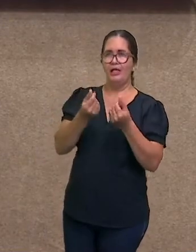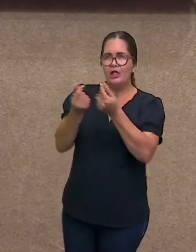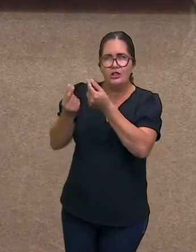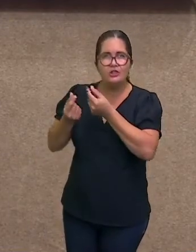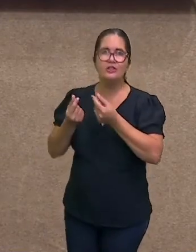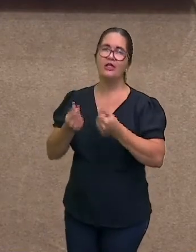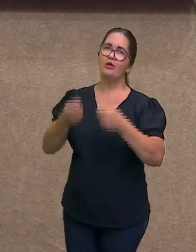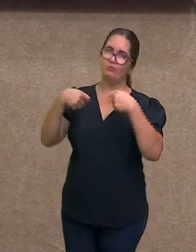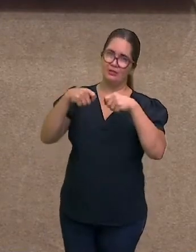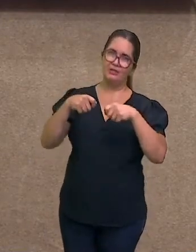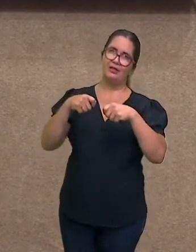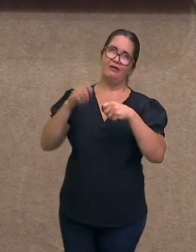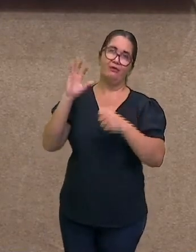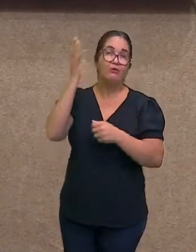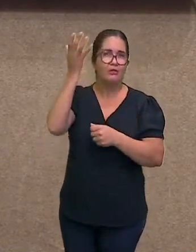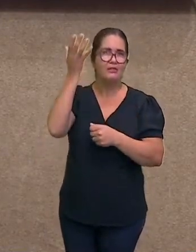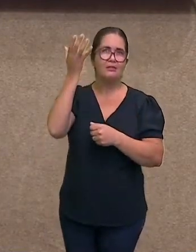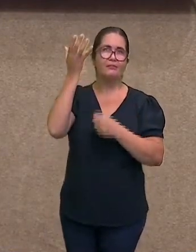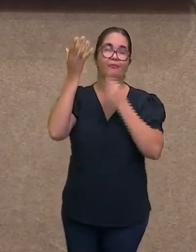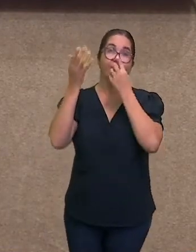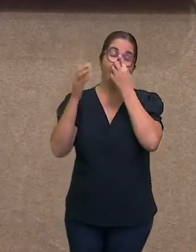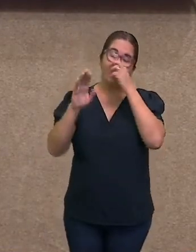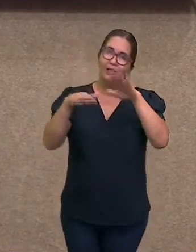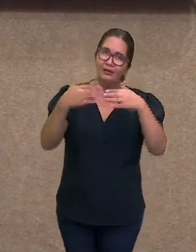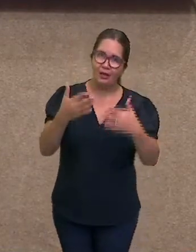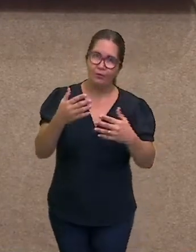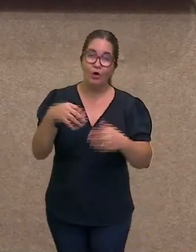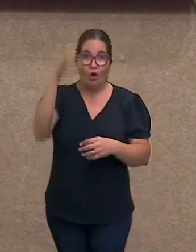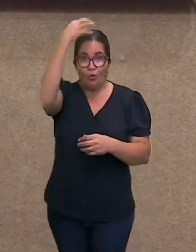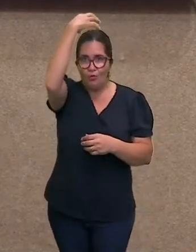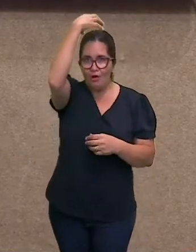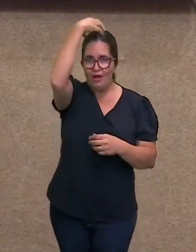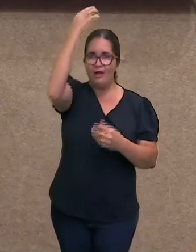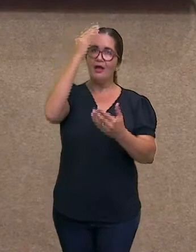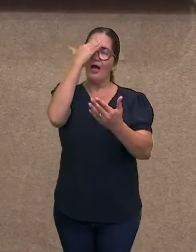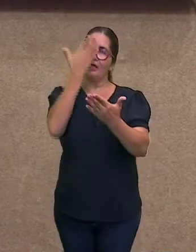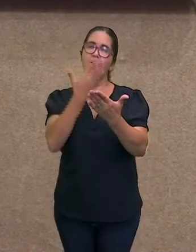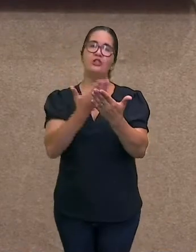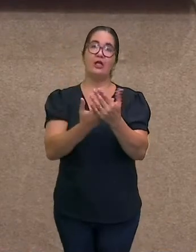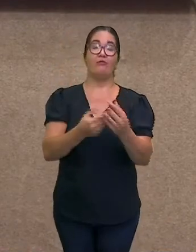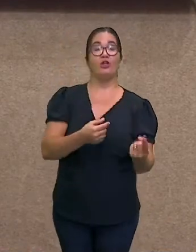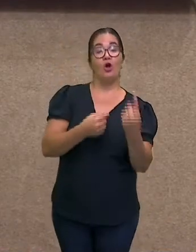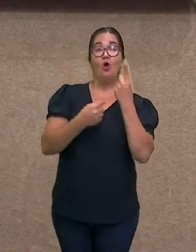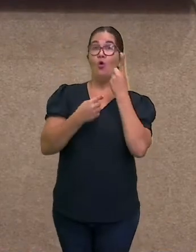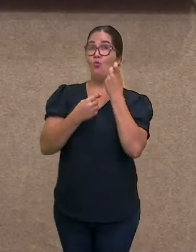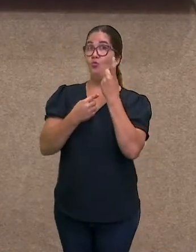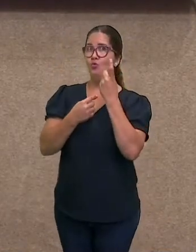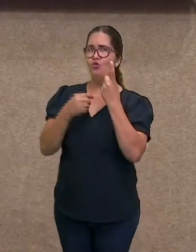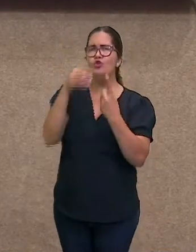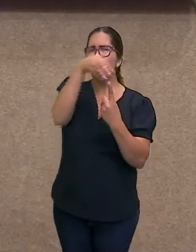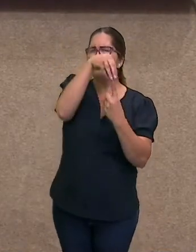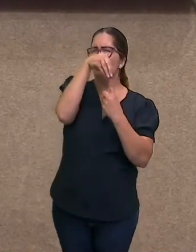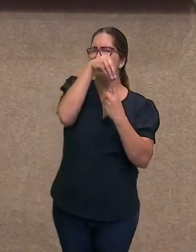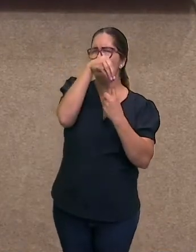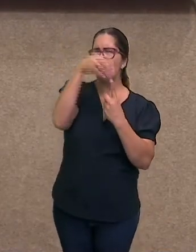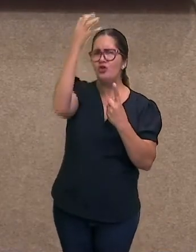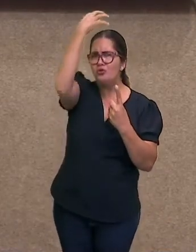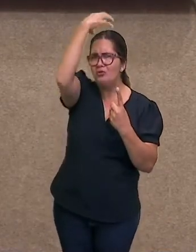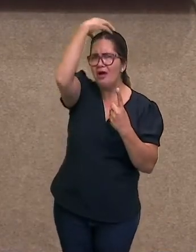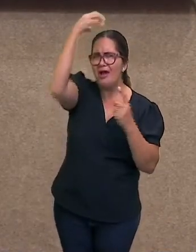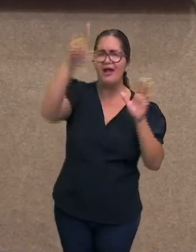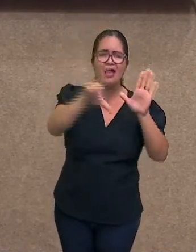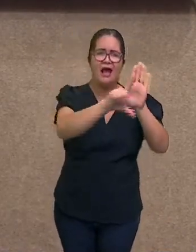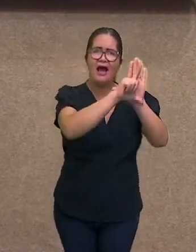europeu. Este rei acreditava que somente um rei, somente uma lei e somente